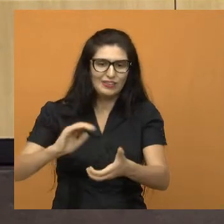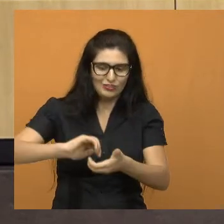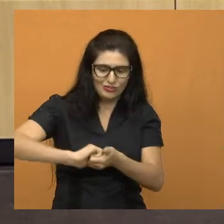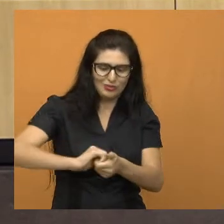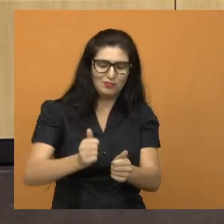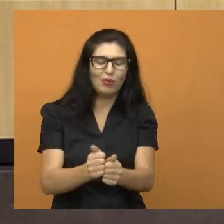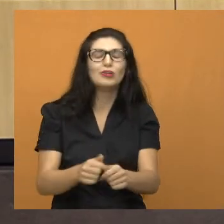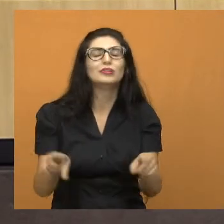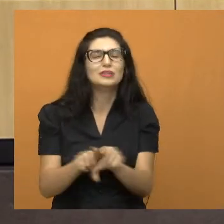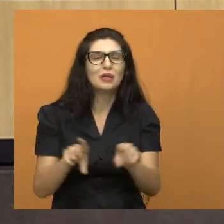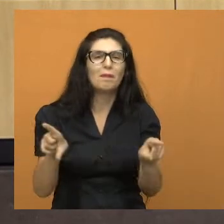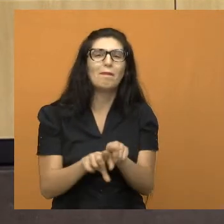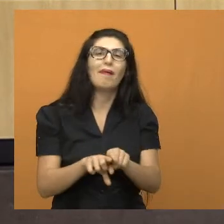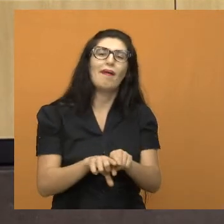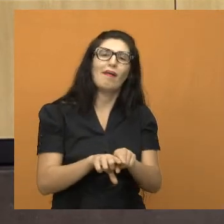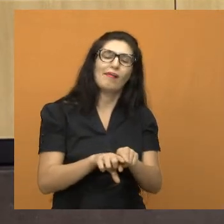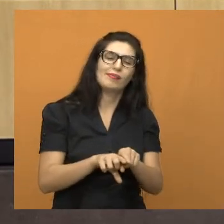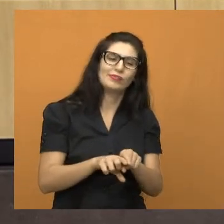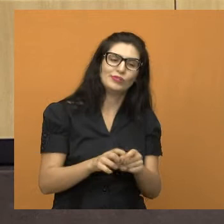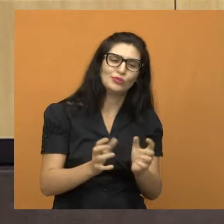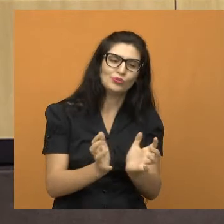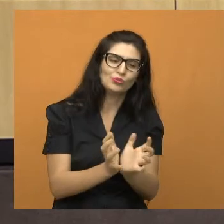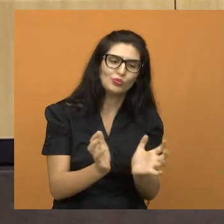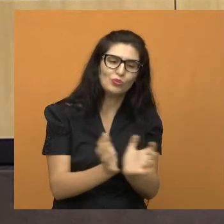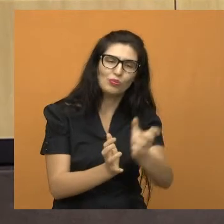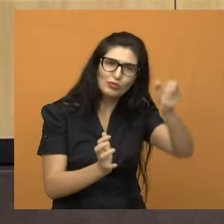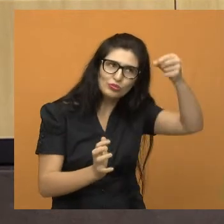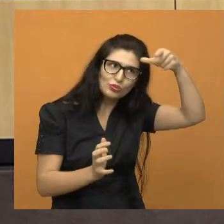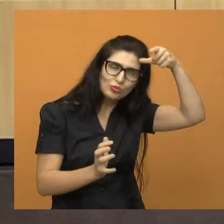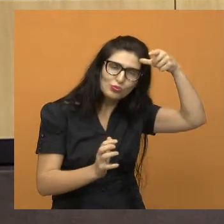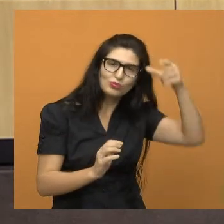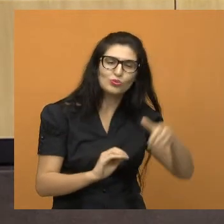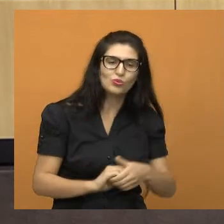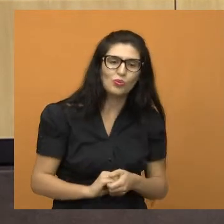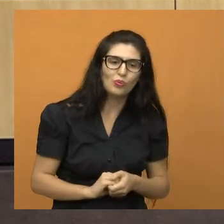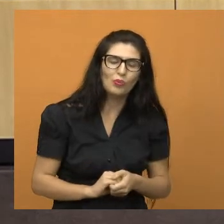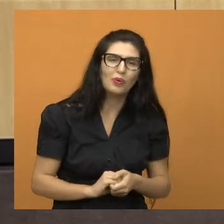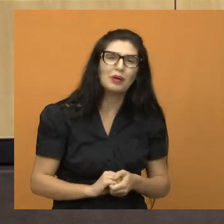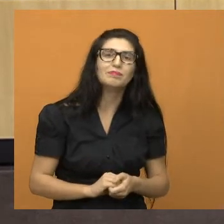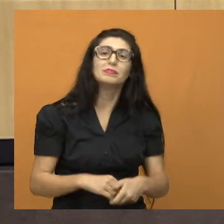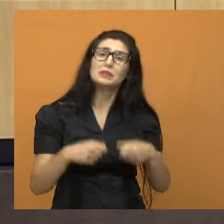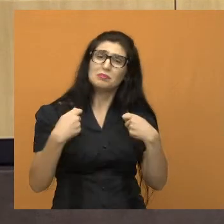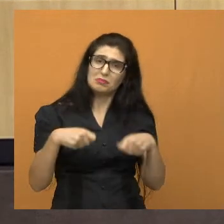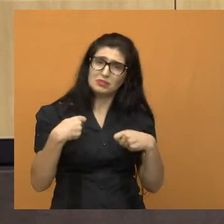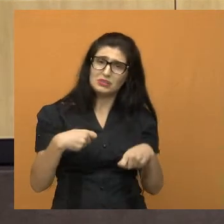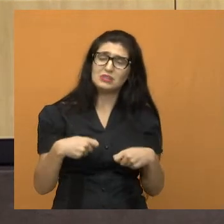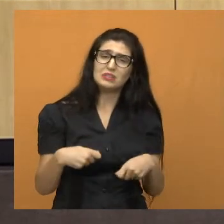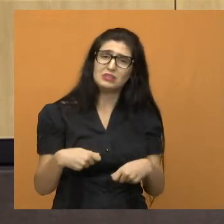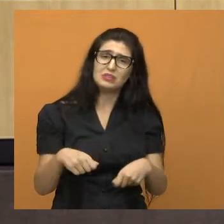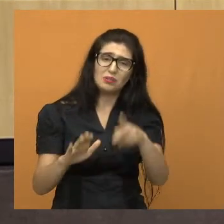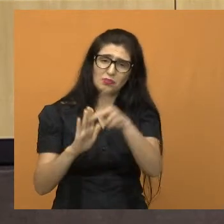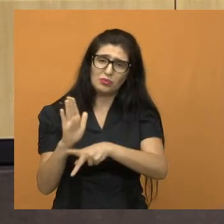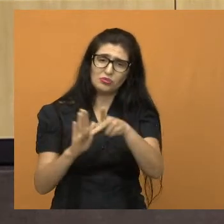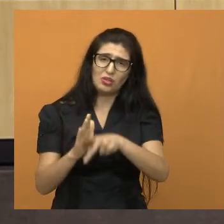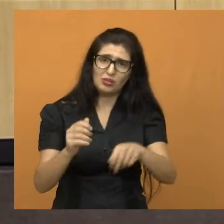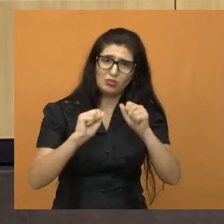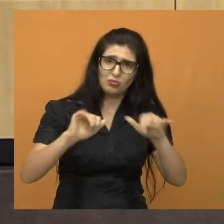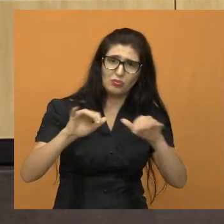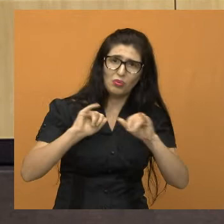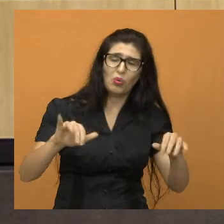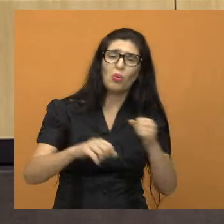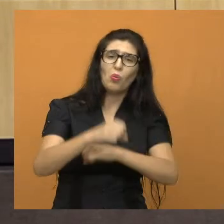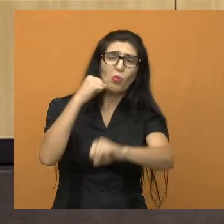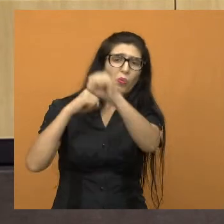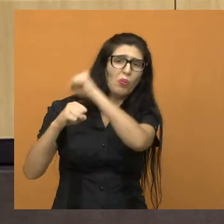quanto a Fundação Cultural tem feito um trabalho descentralizando as ações, né? Durante esse o ano todo que passou, o ano